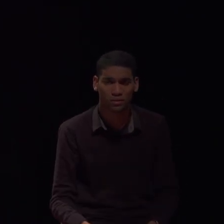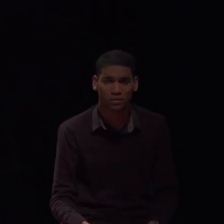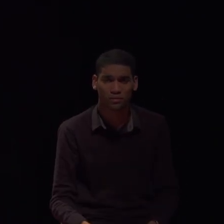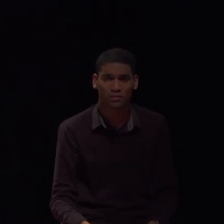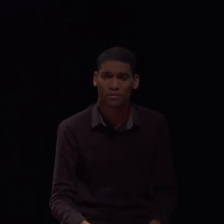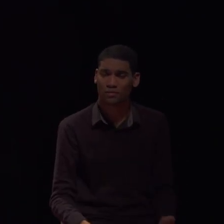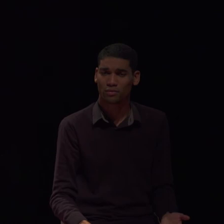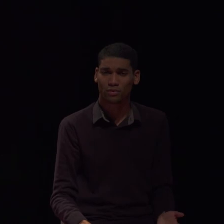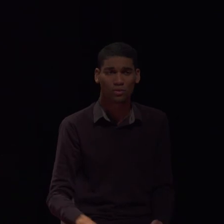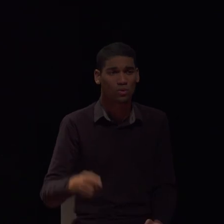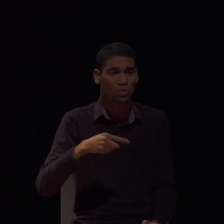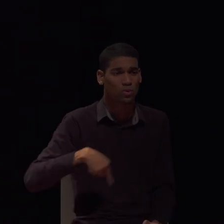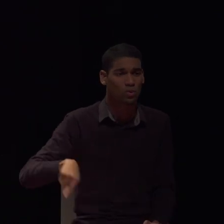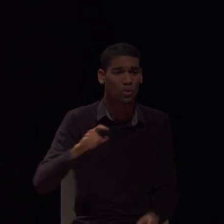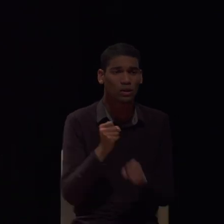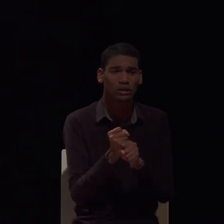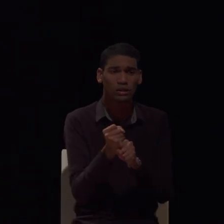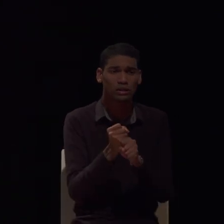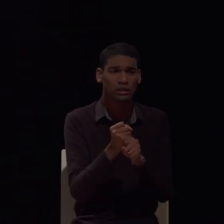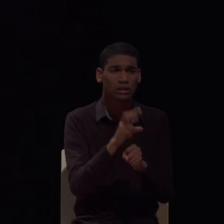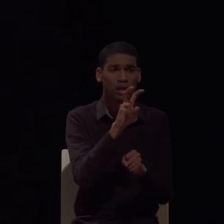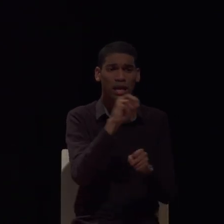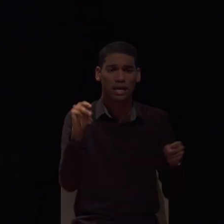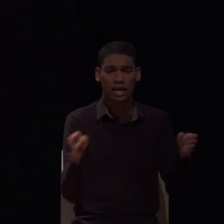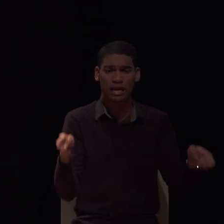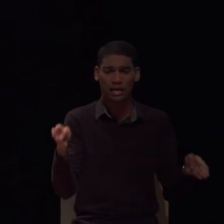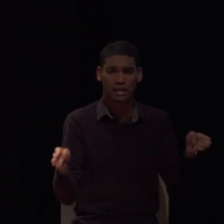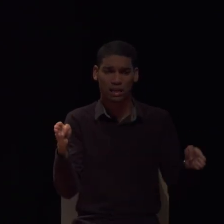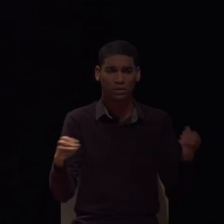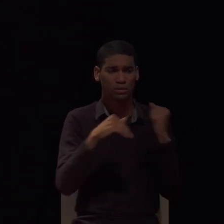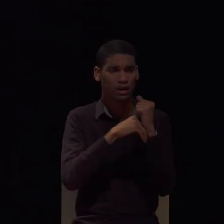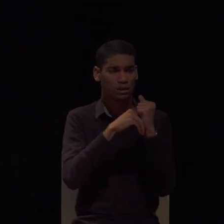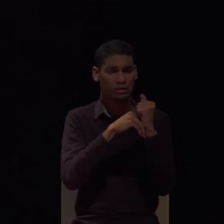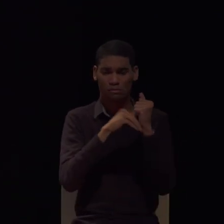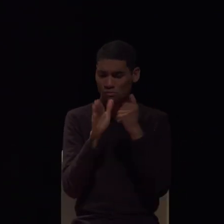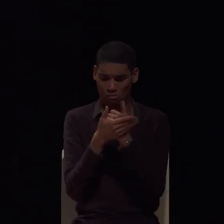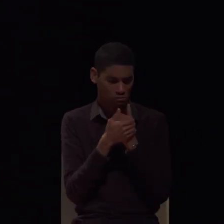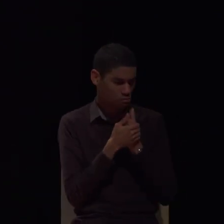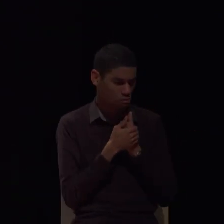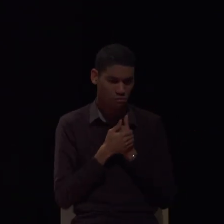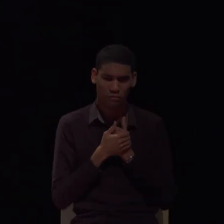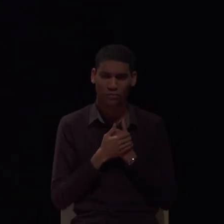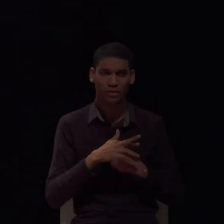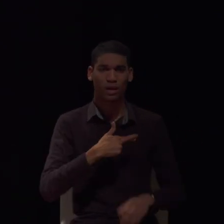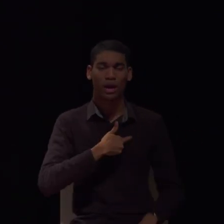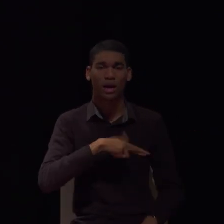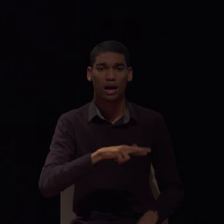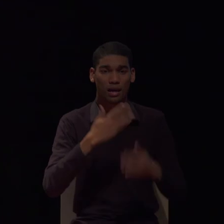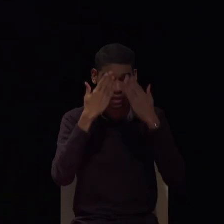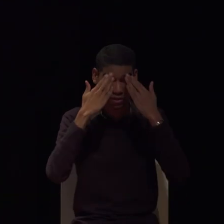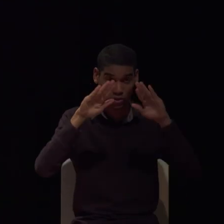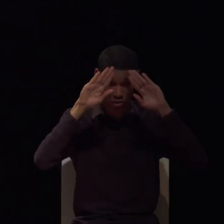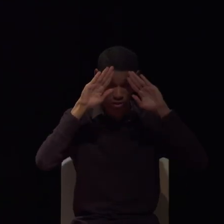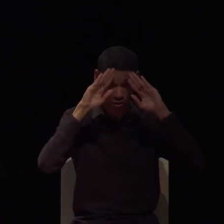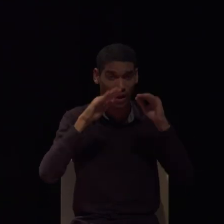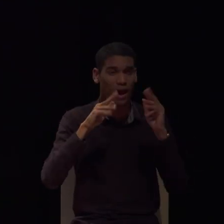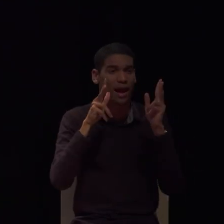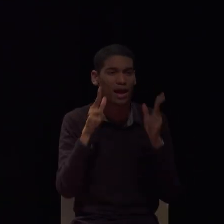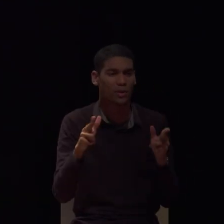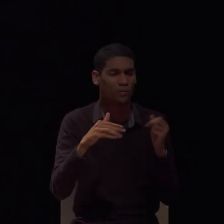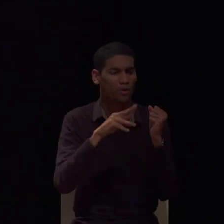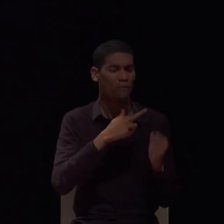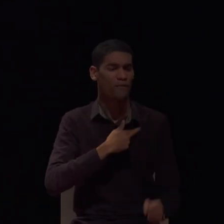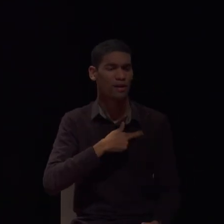ficar durante 500 anos no segredo a religião dos orixás é a religião do segredo a gente não